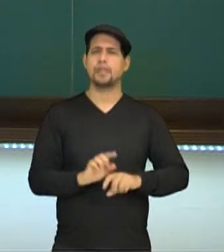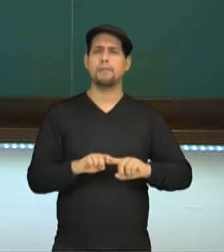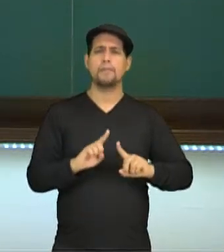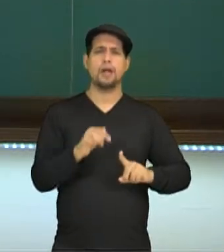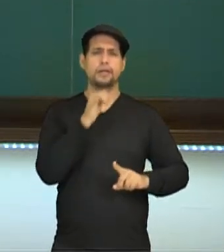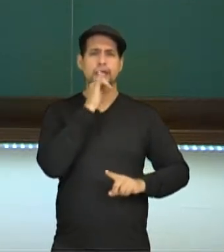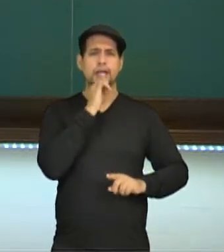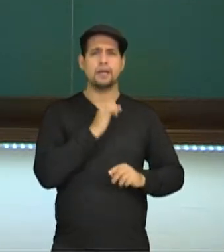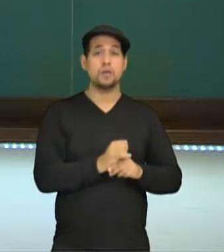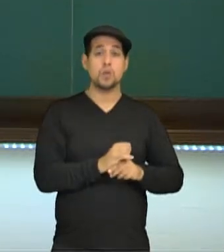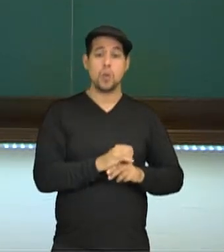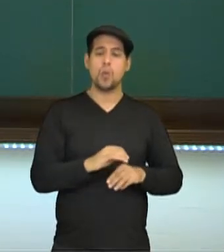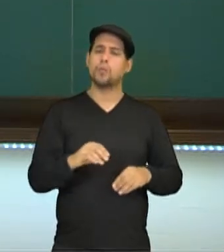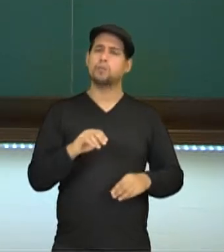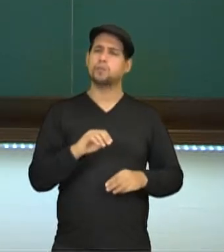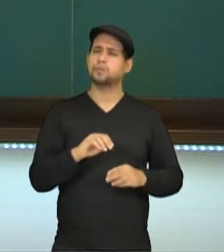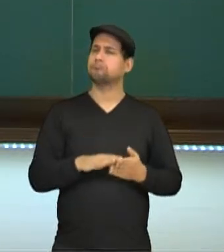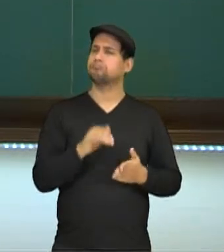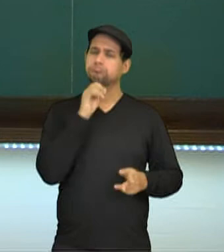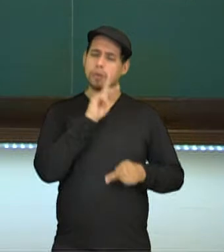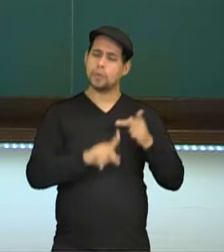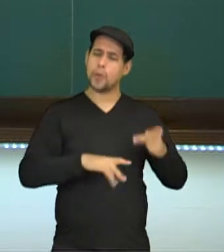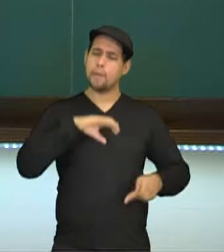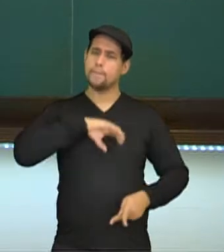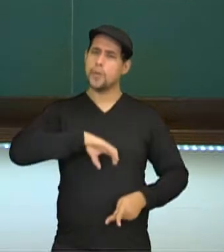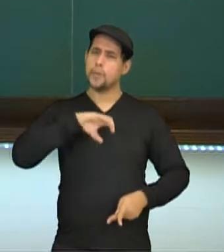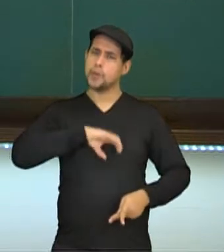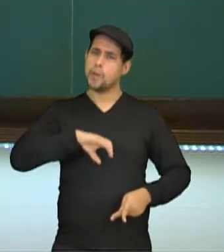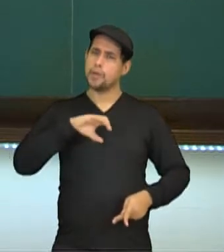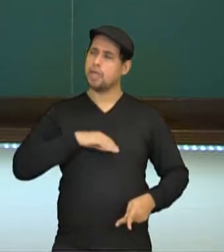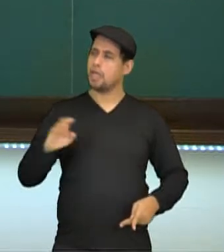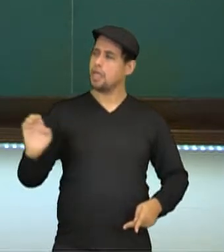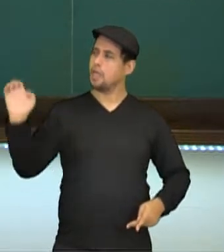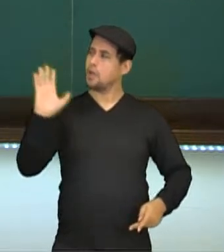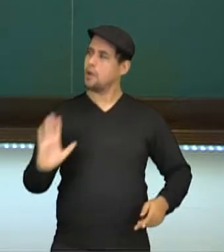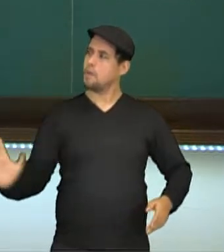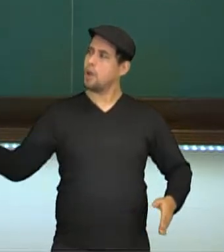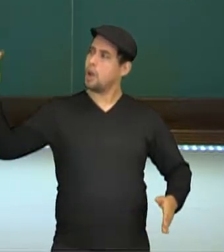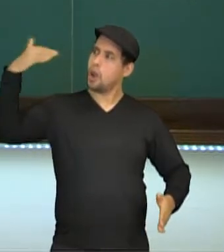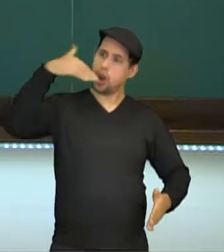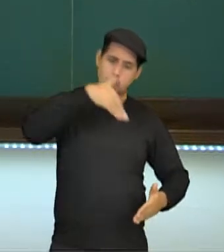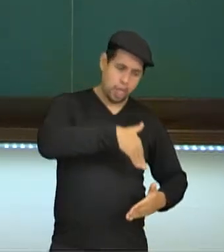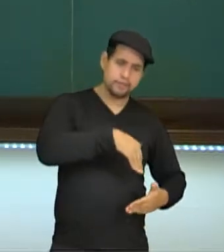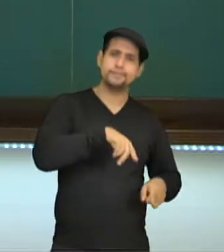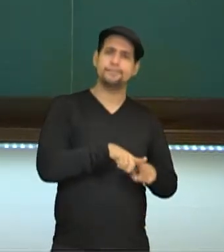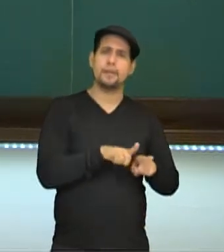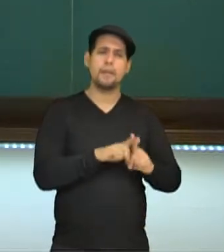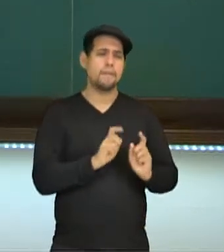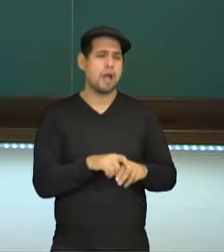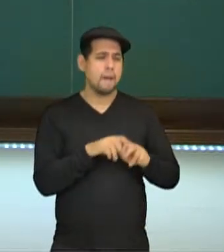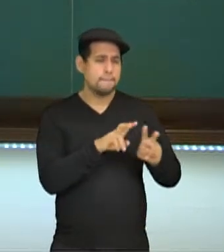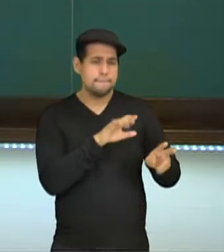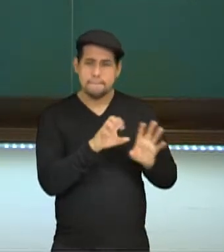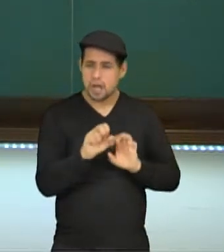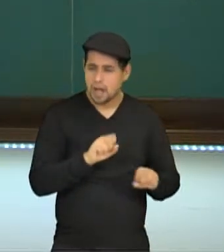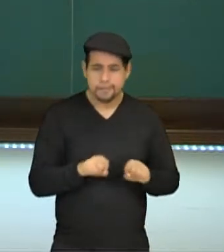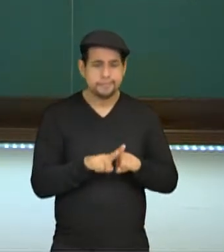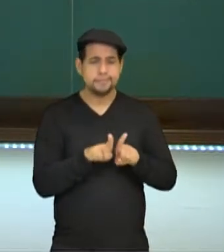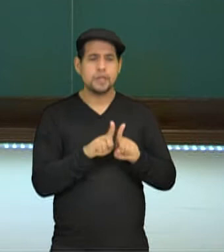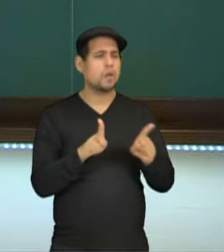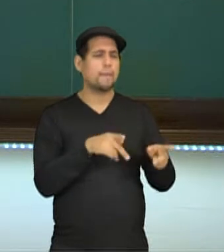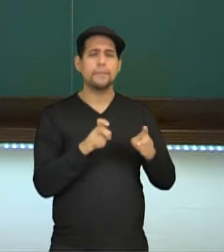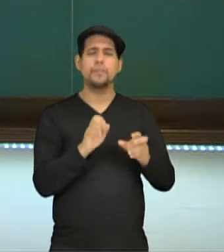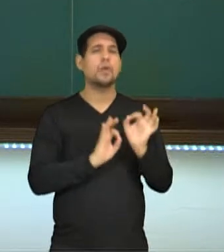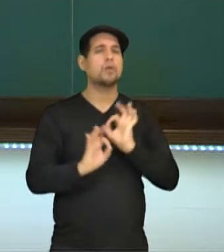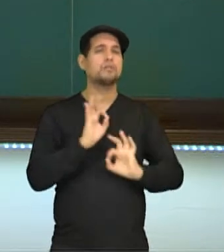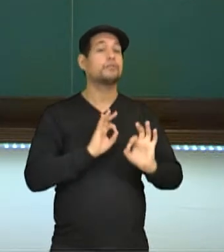Quando esses portugueses chegaram aqui no Brasil para colonizar, explorar os nossos territórios, eles se depararam, né,